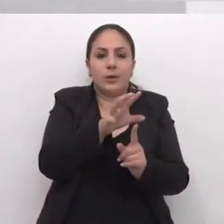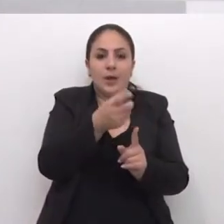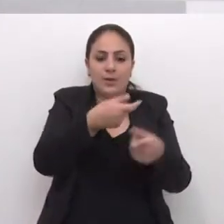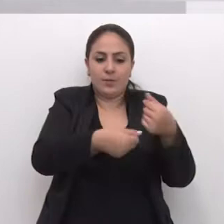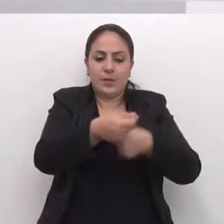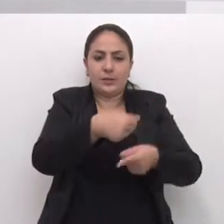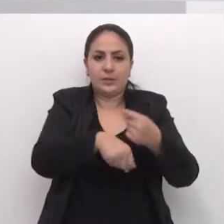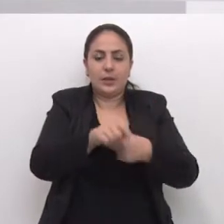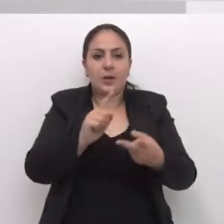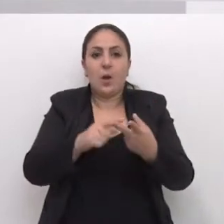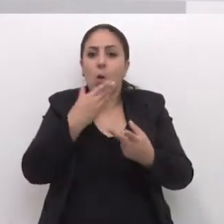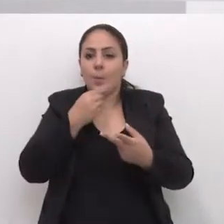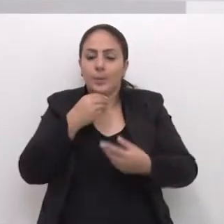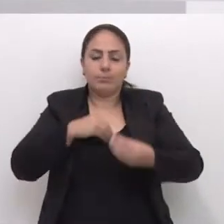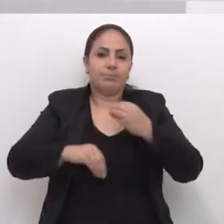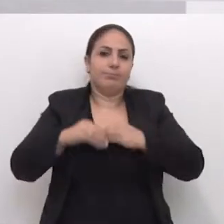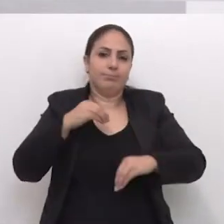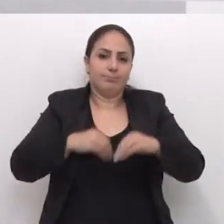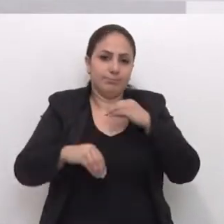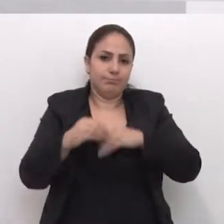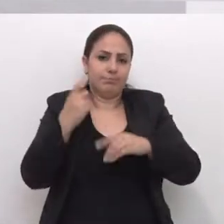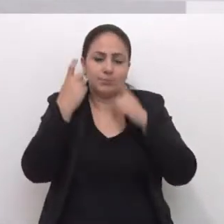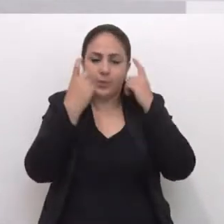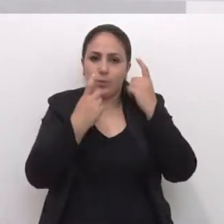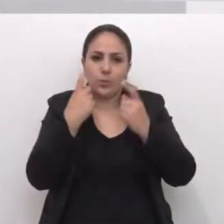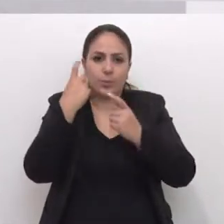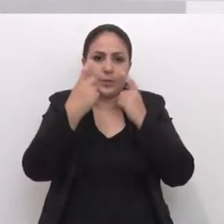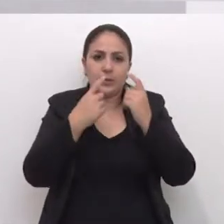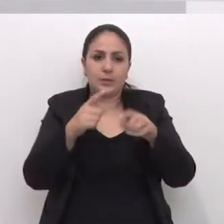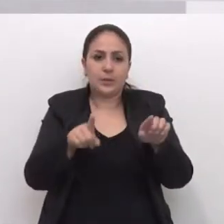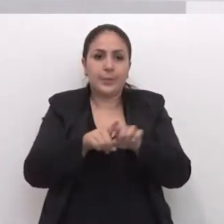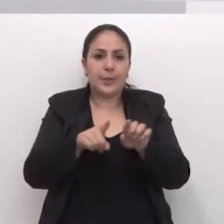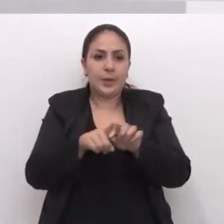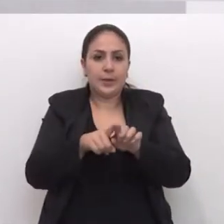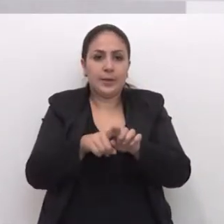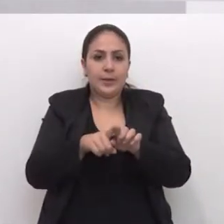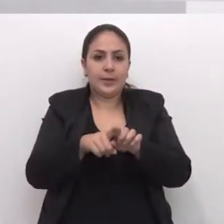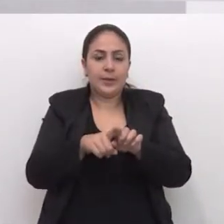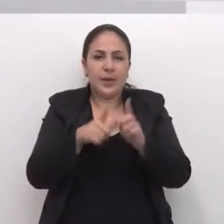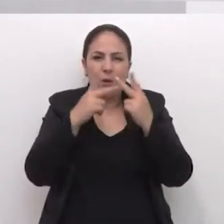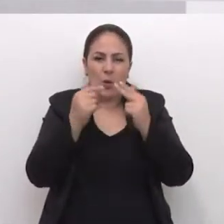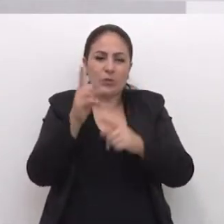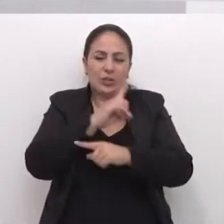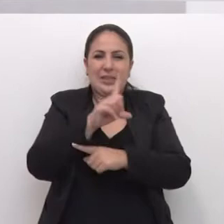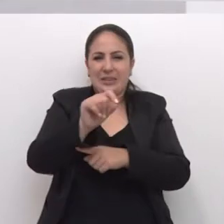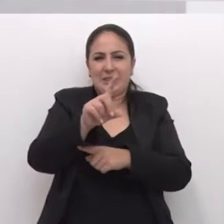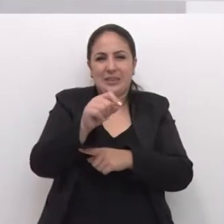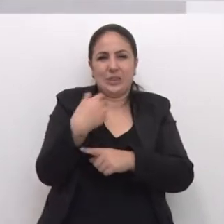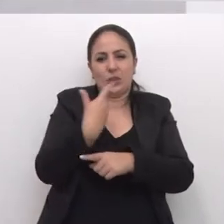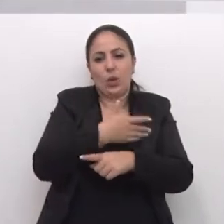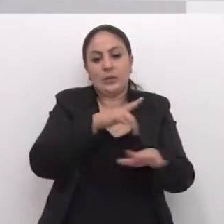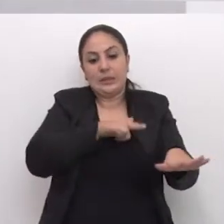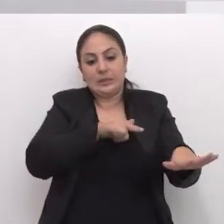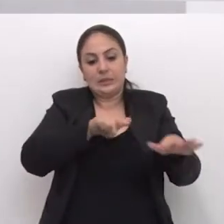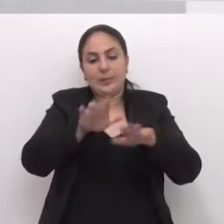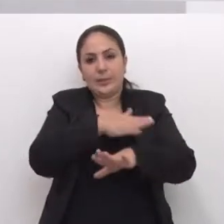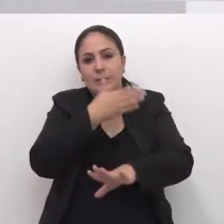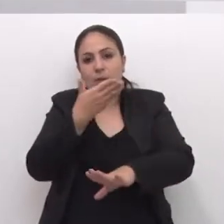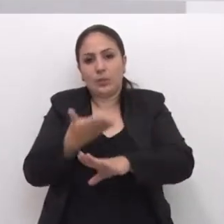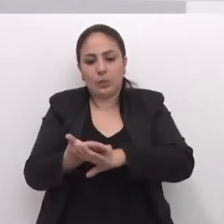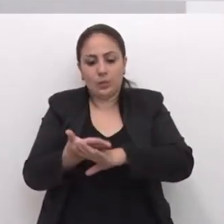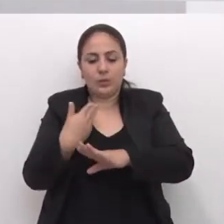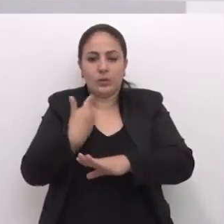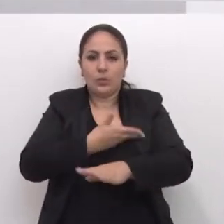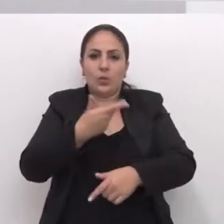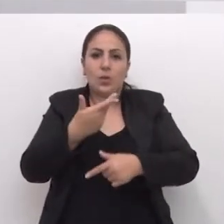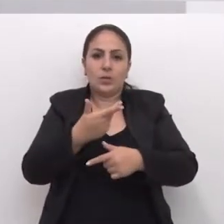da depressão, o homem é muito preocupante. Então, além do dia que foi no dia 10, temos a semana agora